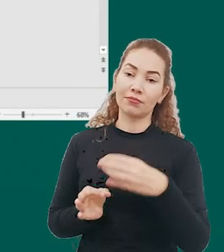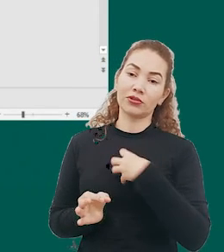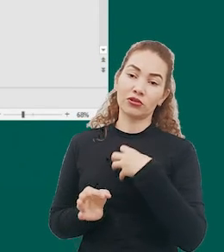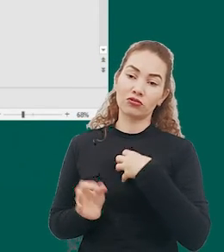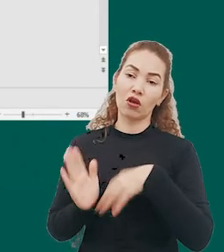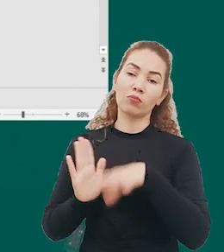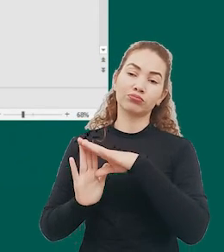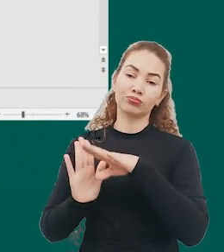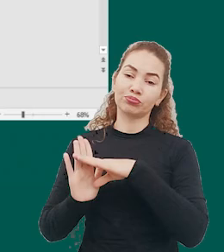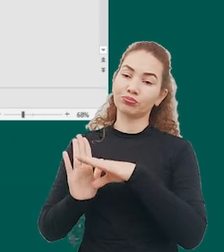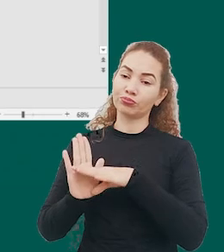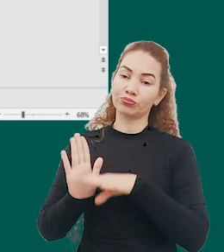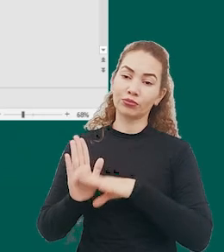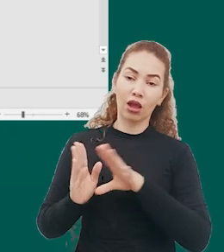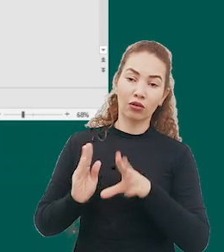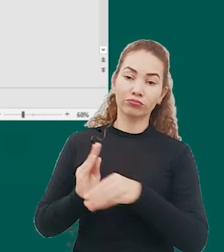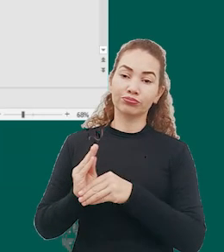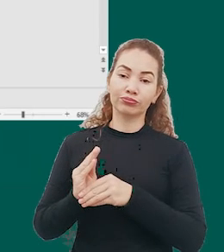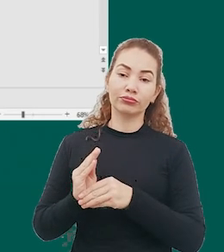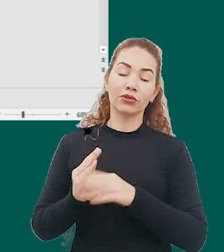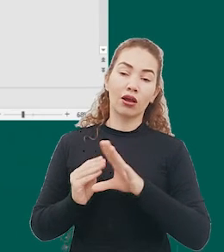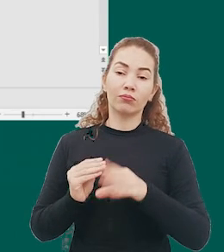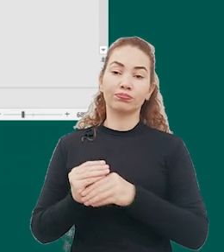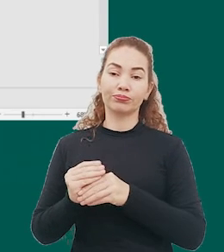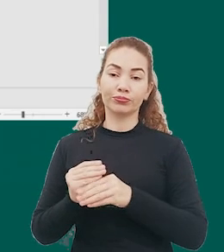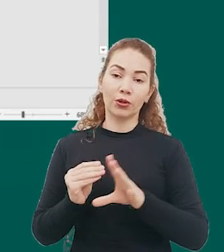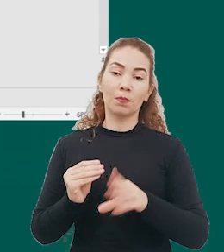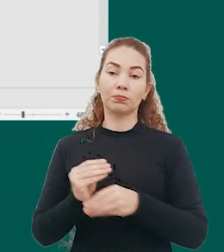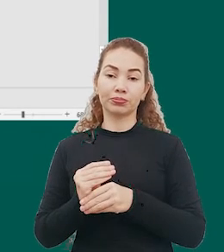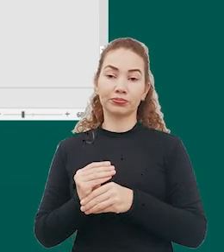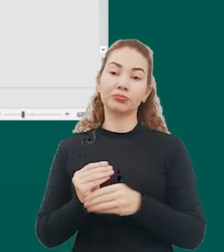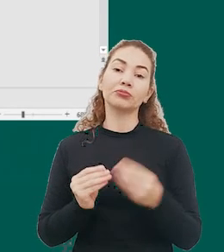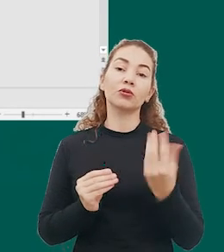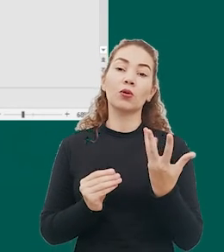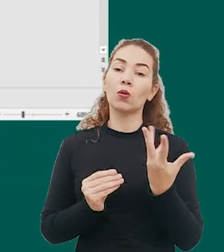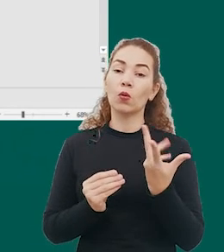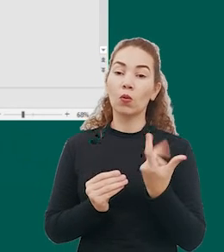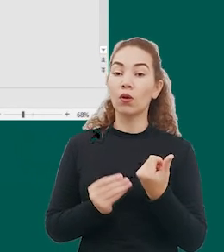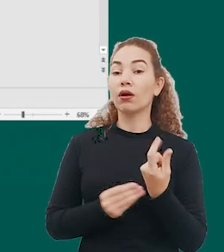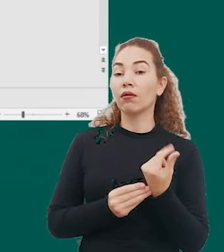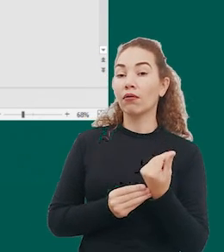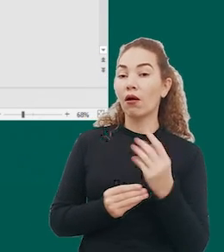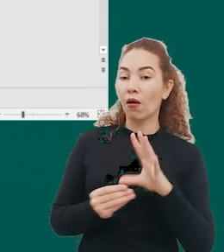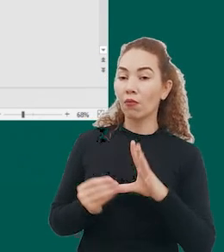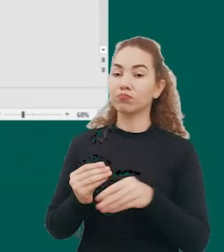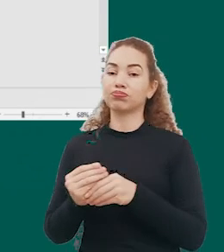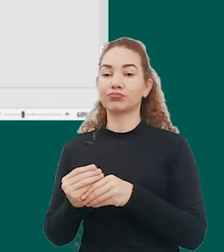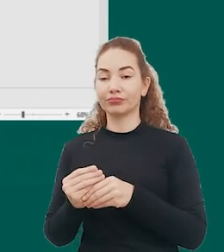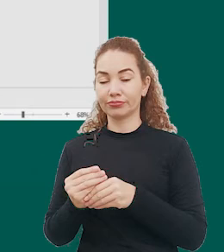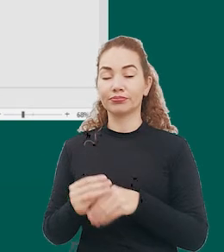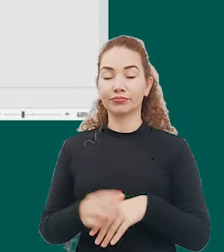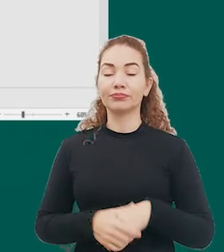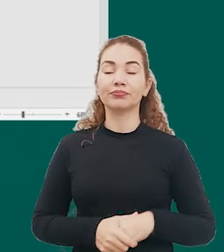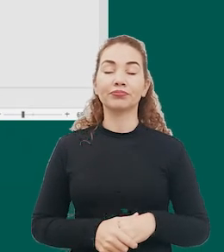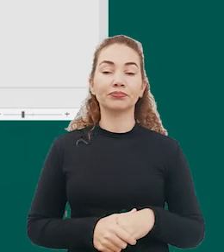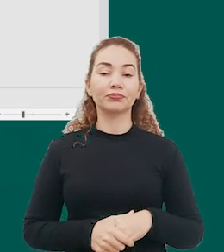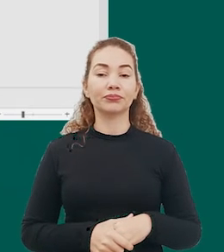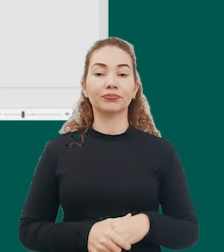sucessivamente, eu vou compondo o valor do meu imóvel conforme eu vou pagando ele.